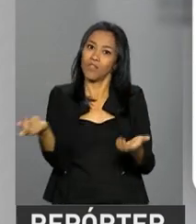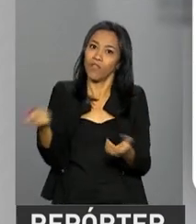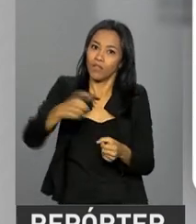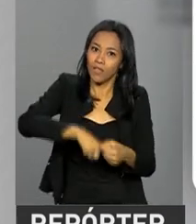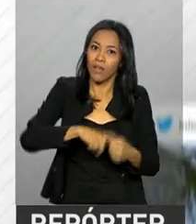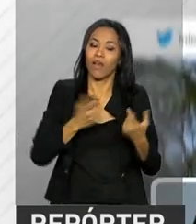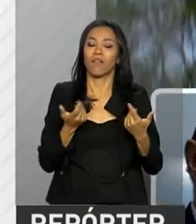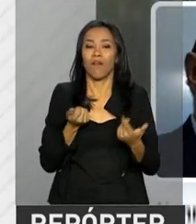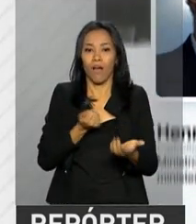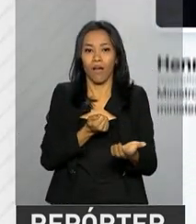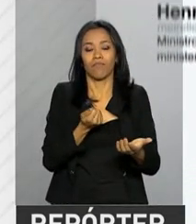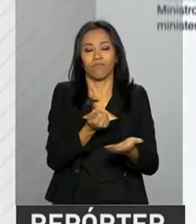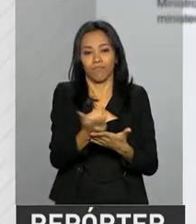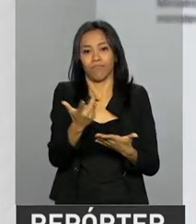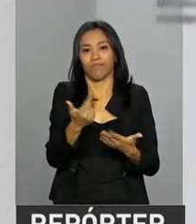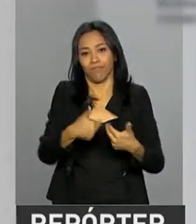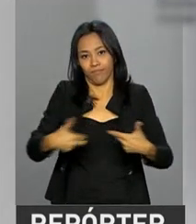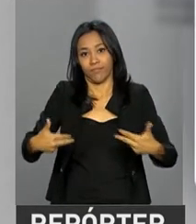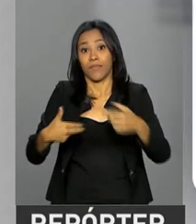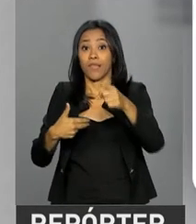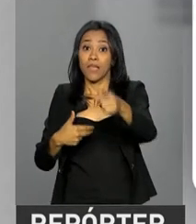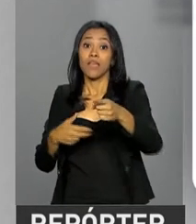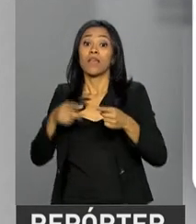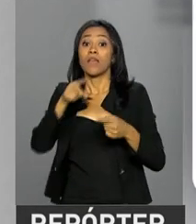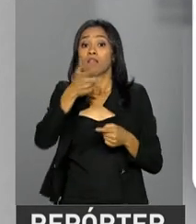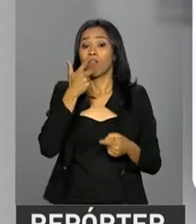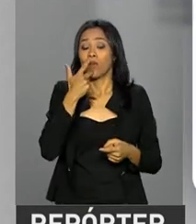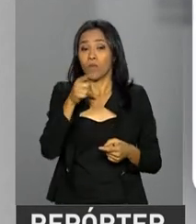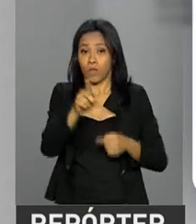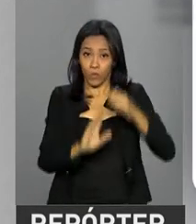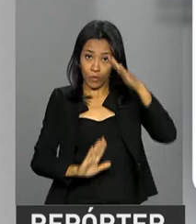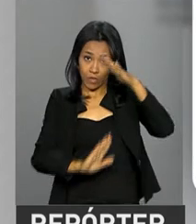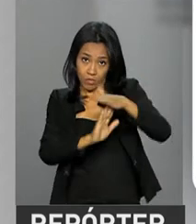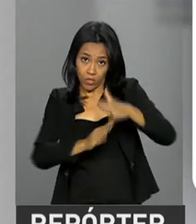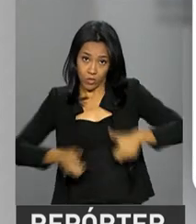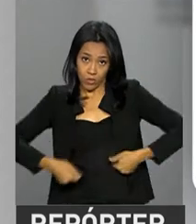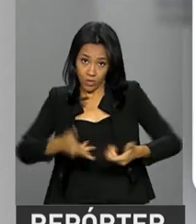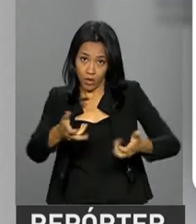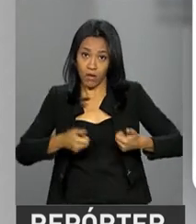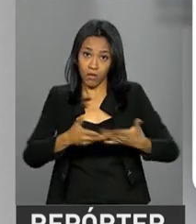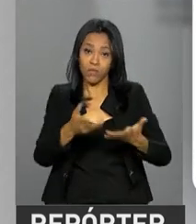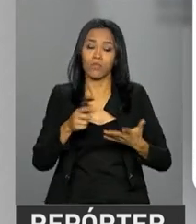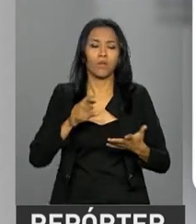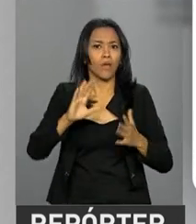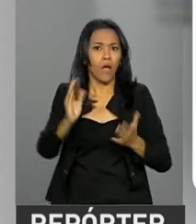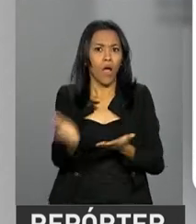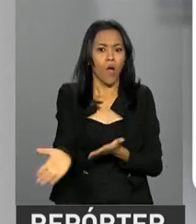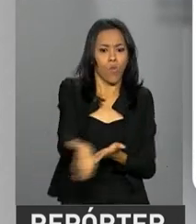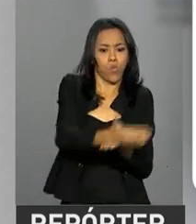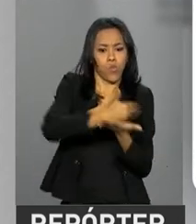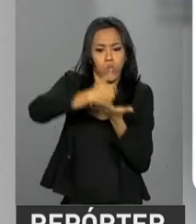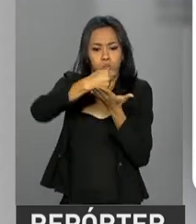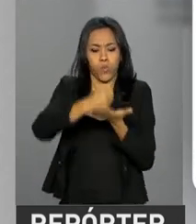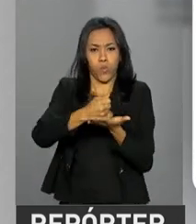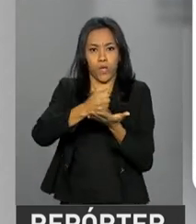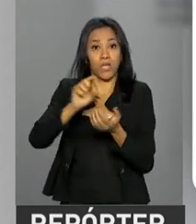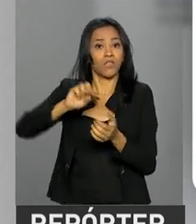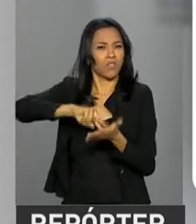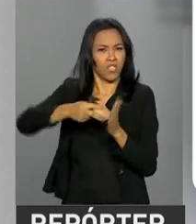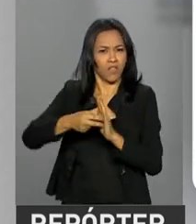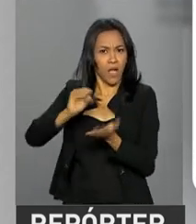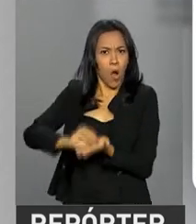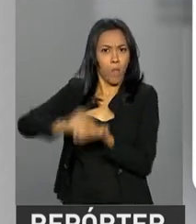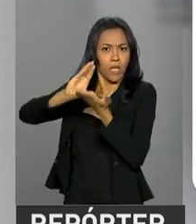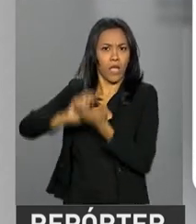bens duráveis ele destacou que como o teto dos gastos a maior arrecadação não significa crescimento de despesas mas